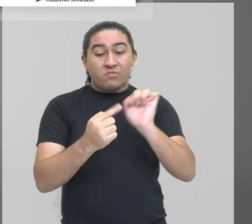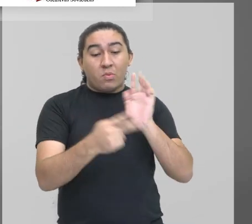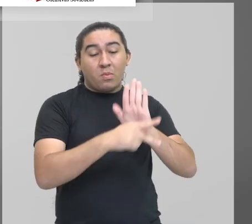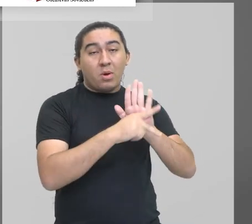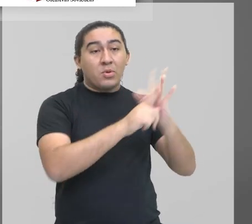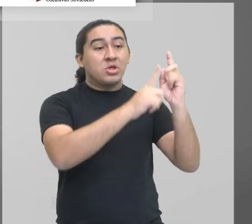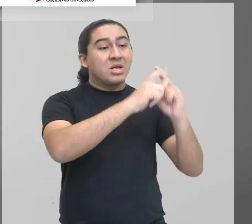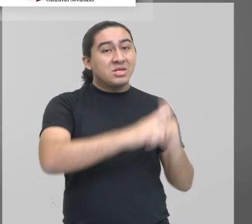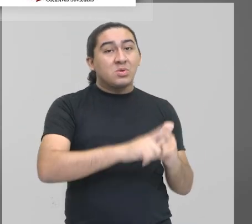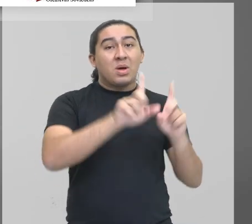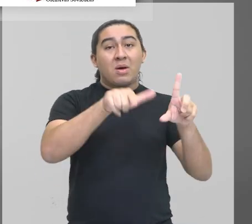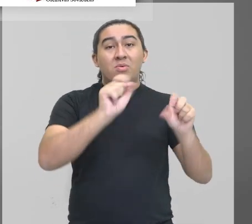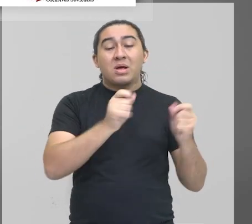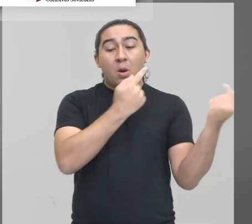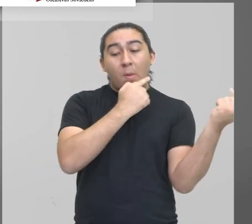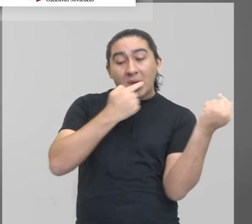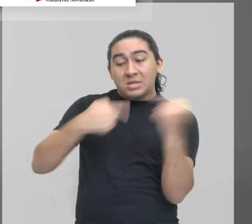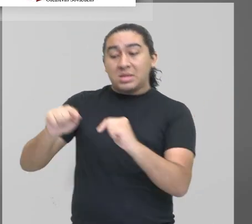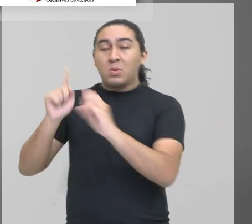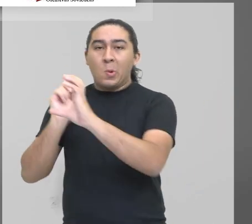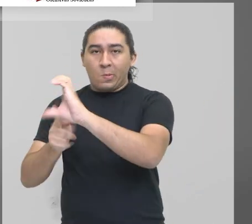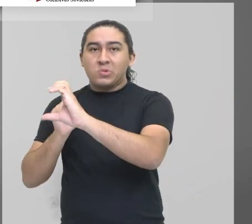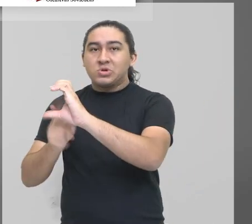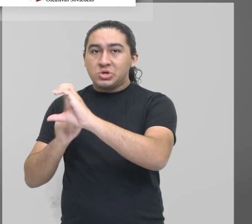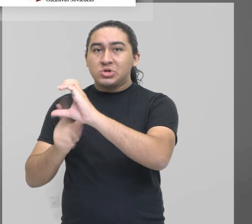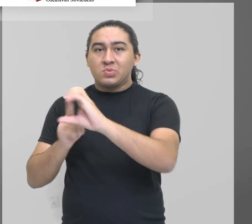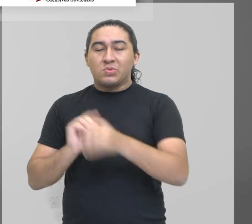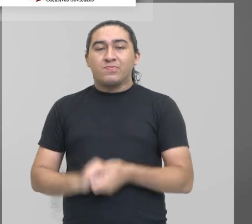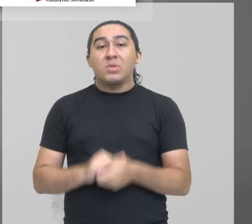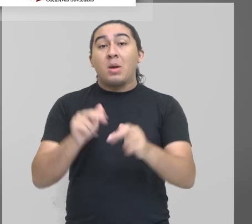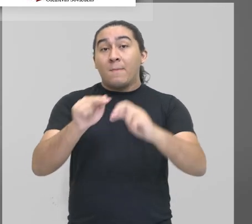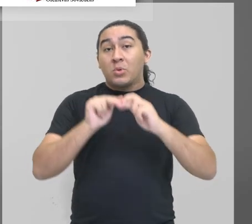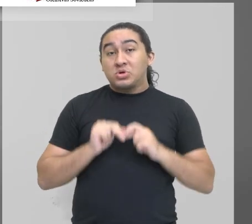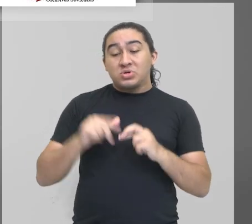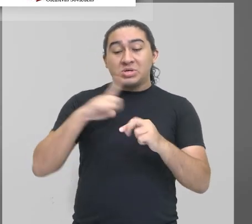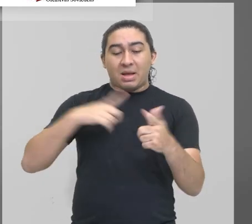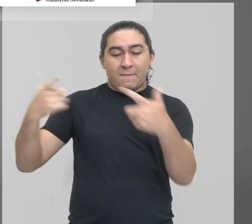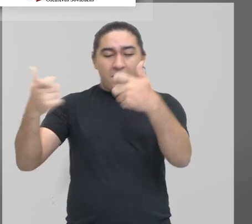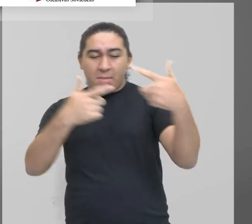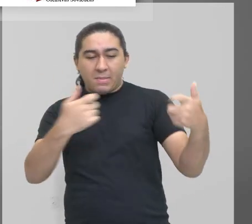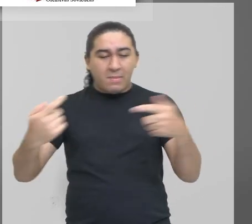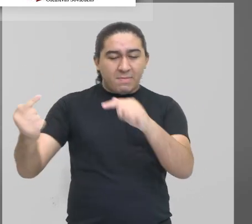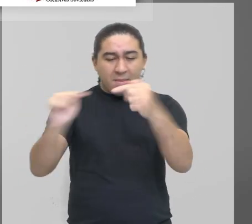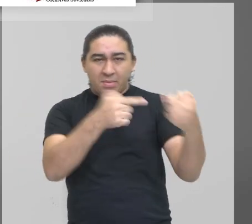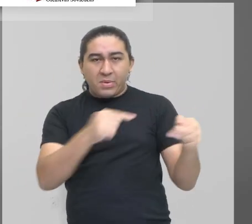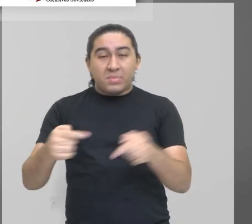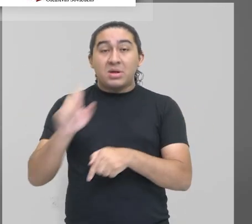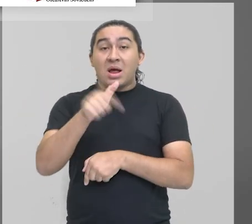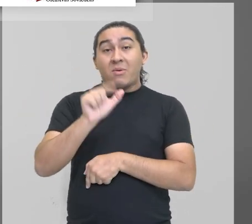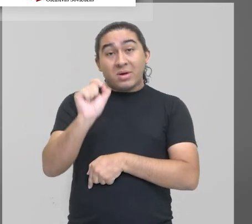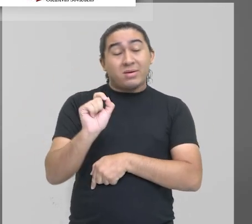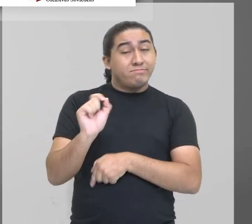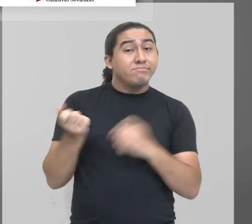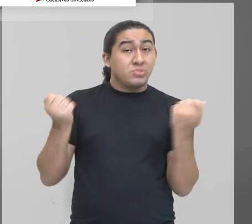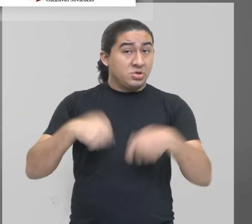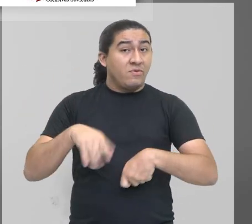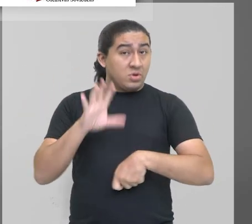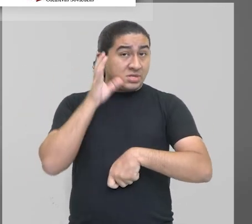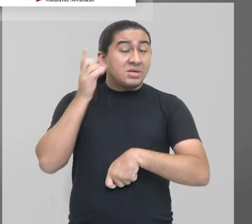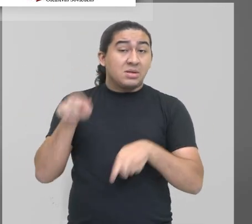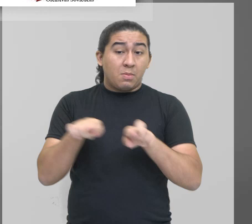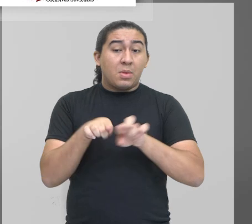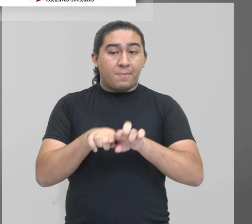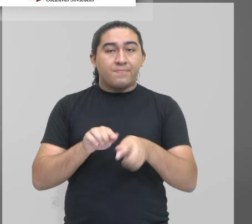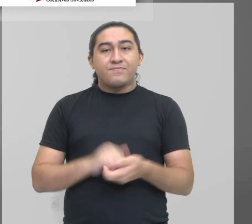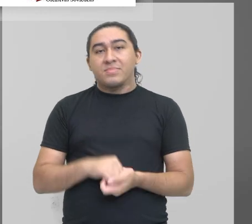nazista é justamente combater o comunismo. Então, um conflito entre essas duas nações estava iminente. E, de